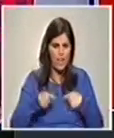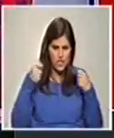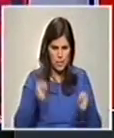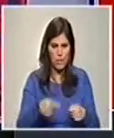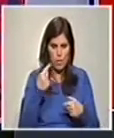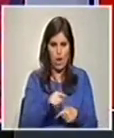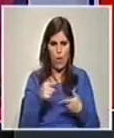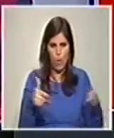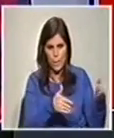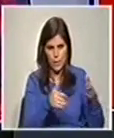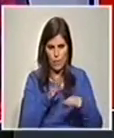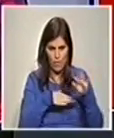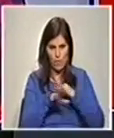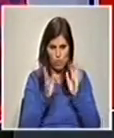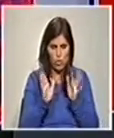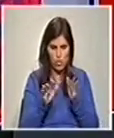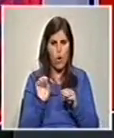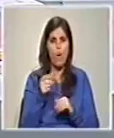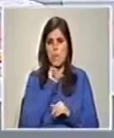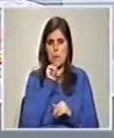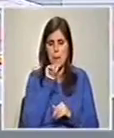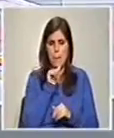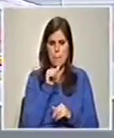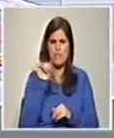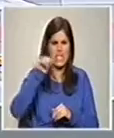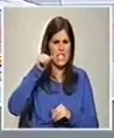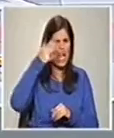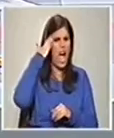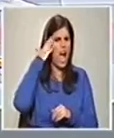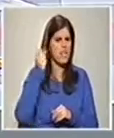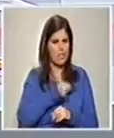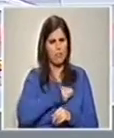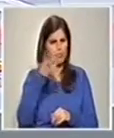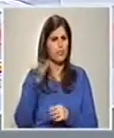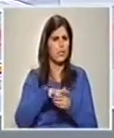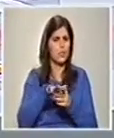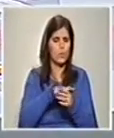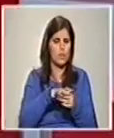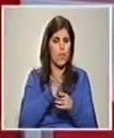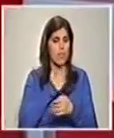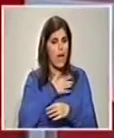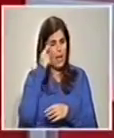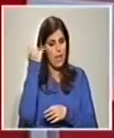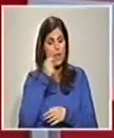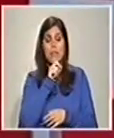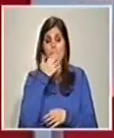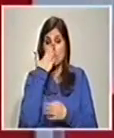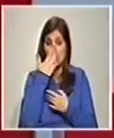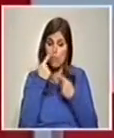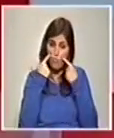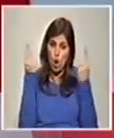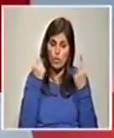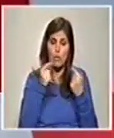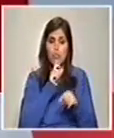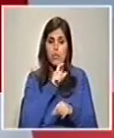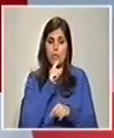caminho feito também ou não ainda? Sim, acho que existem muitos casos que nos inspiram e que são um exemplo do que é possível, algo que muitas vezes nós